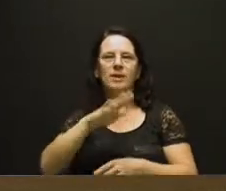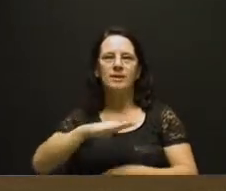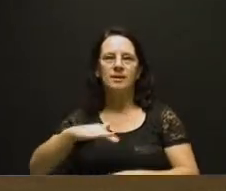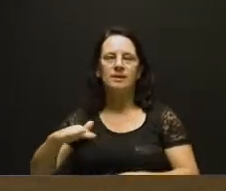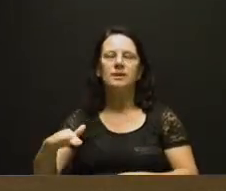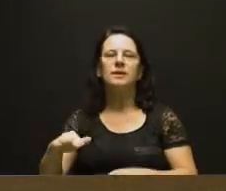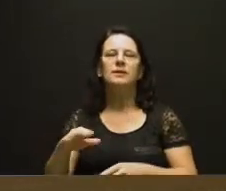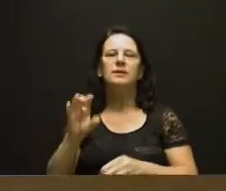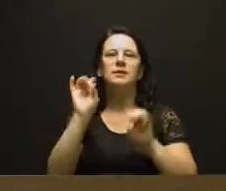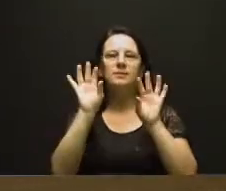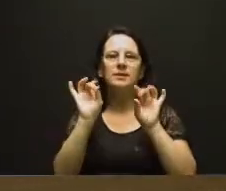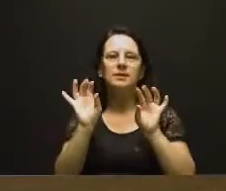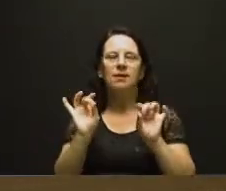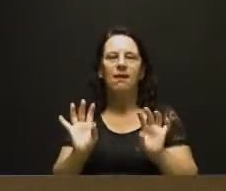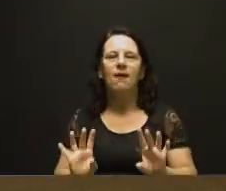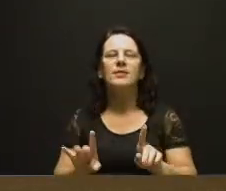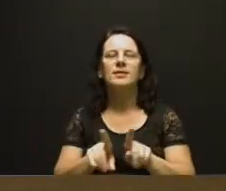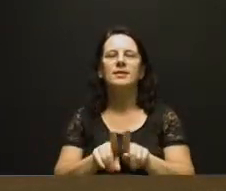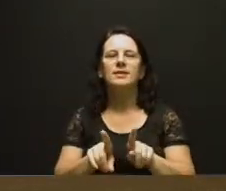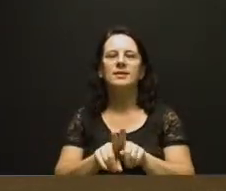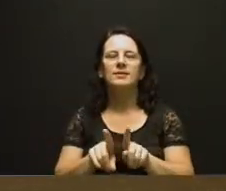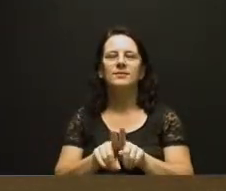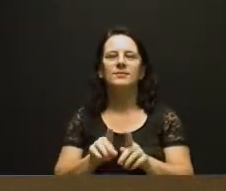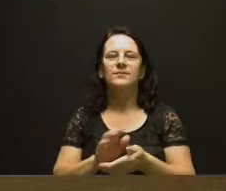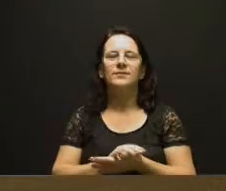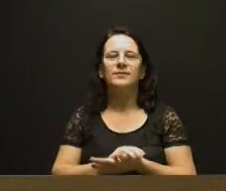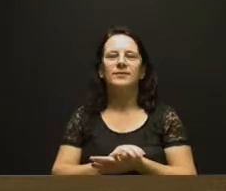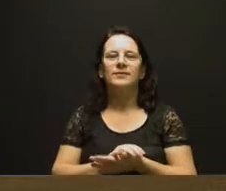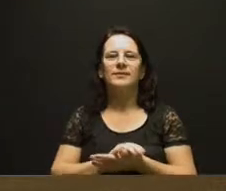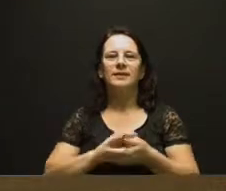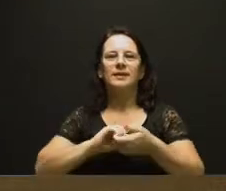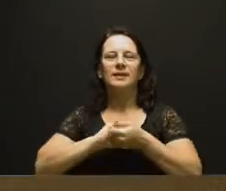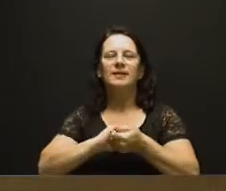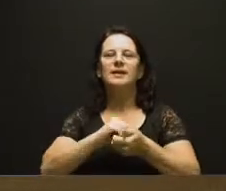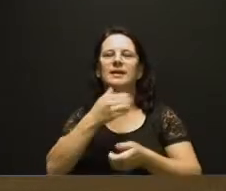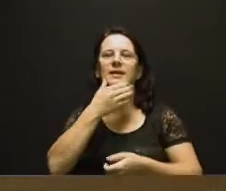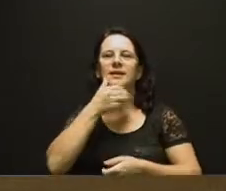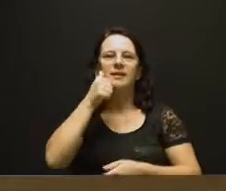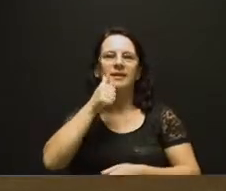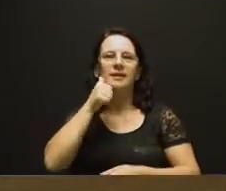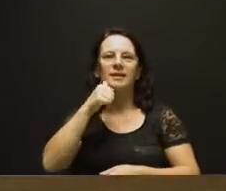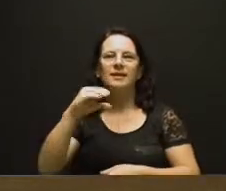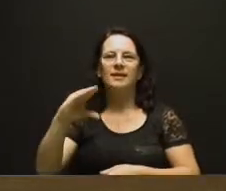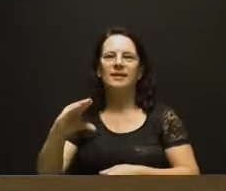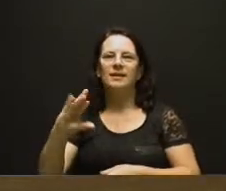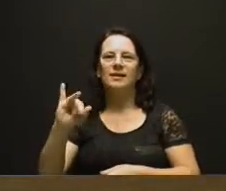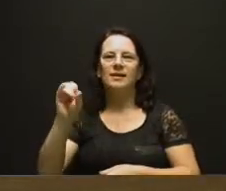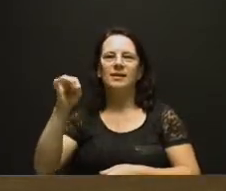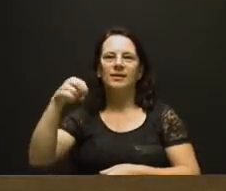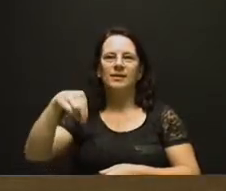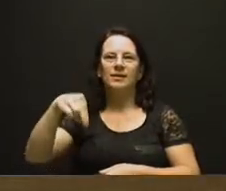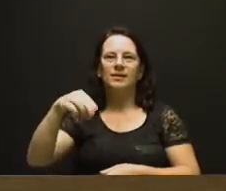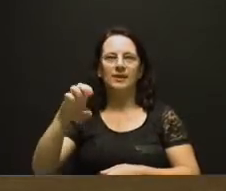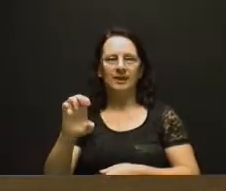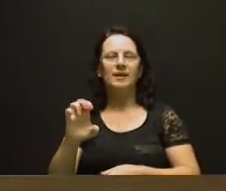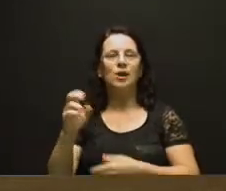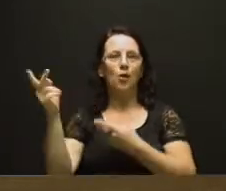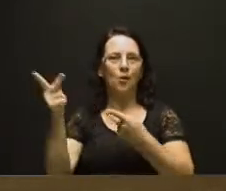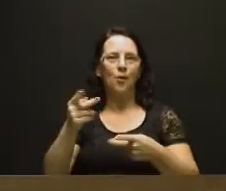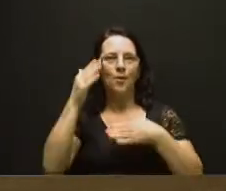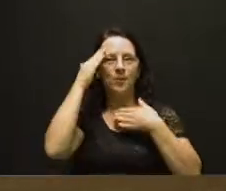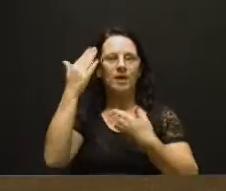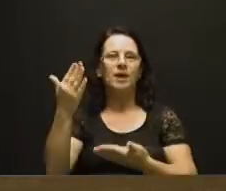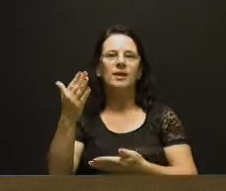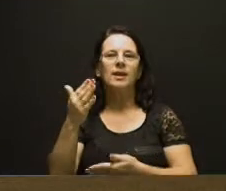eu vou colocar aqui o doutora cristiane obrigado pela presença e a nossa